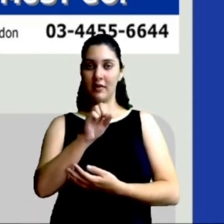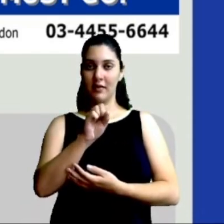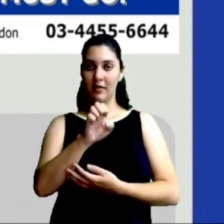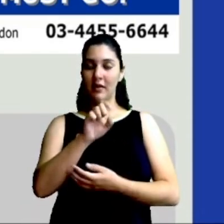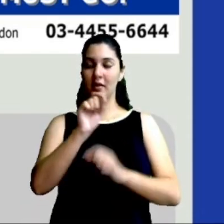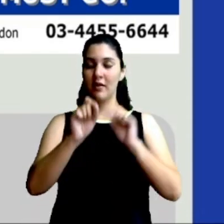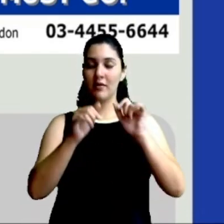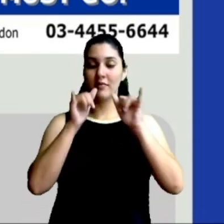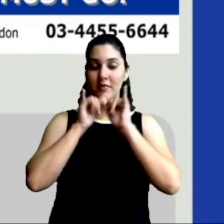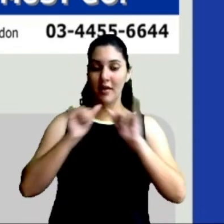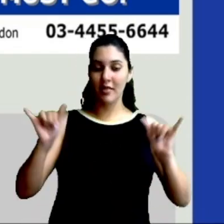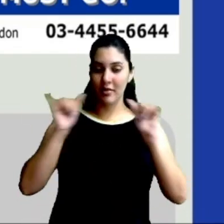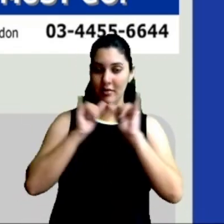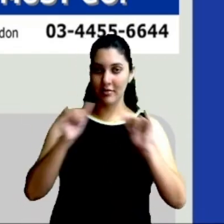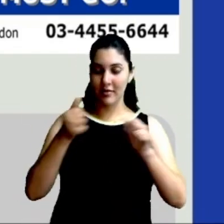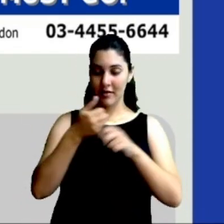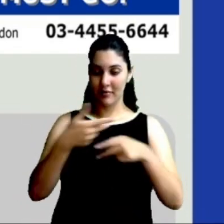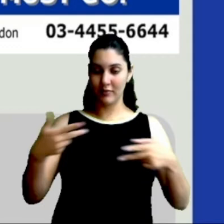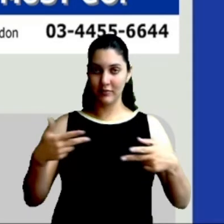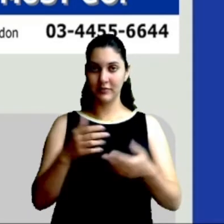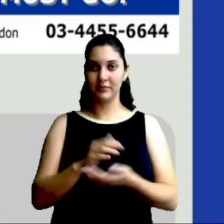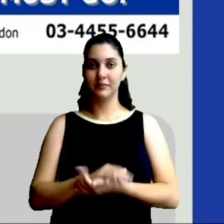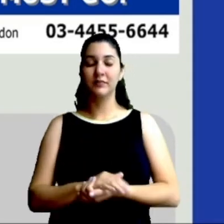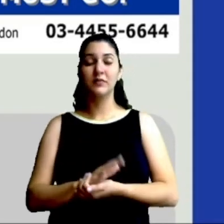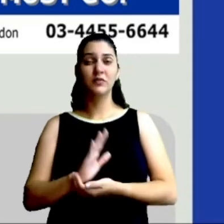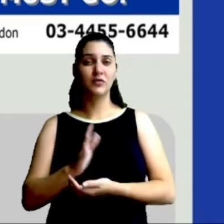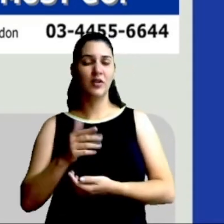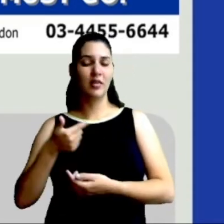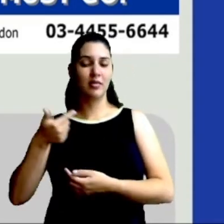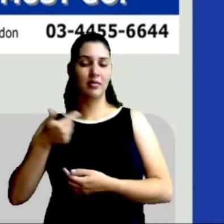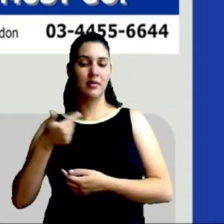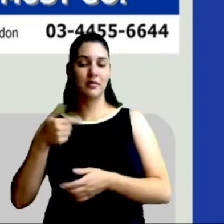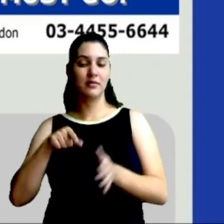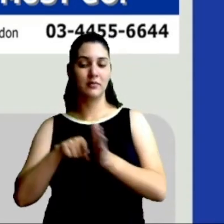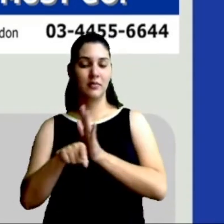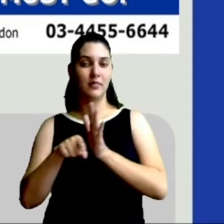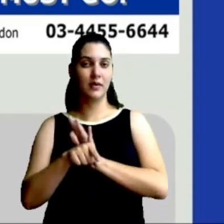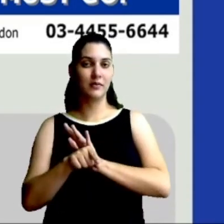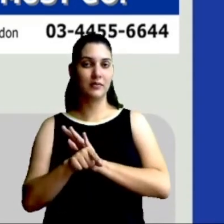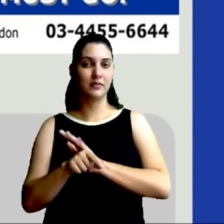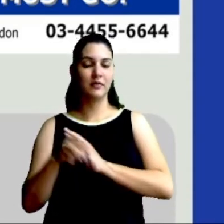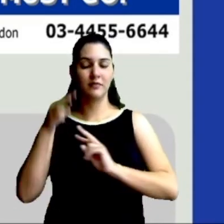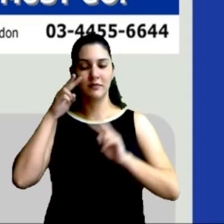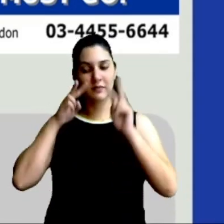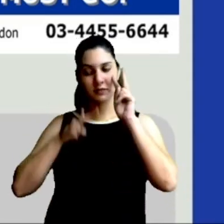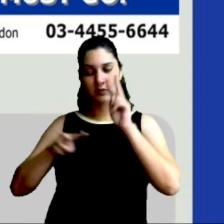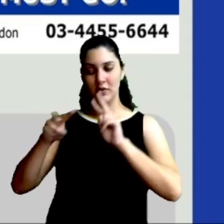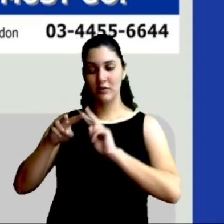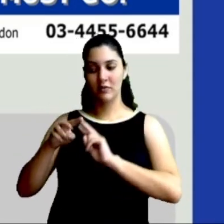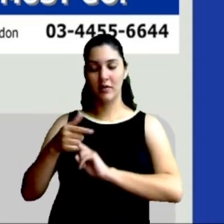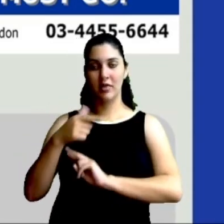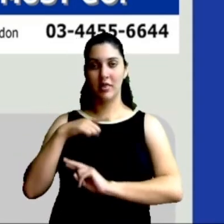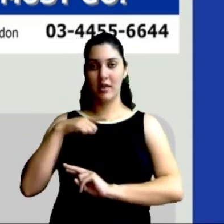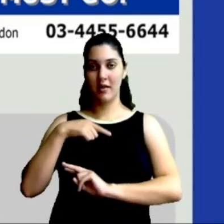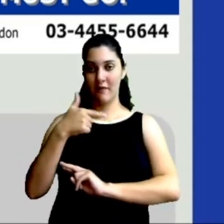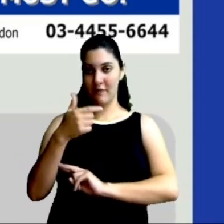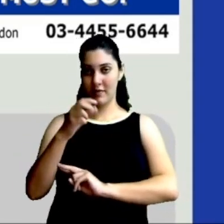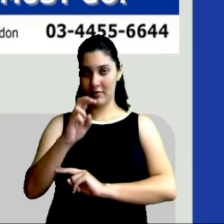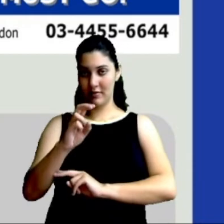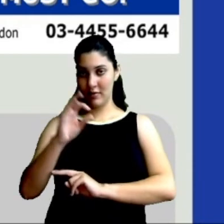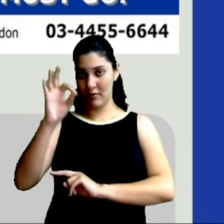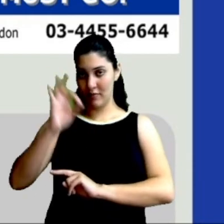produto. Advertise a product. Já na segunda questão, olha lá onde tem 25%.